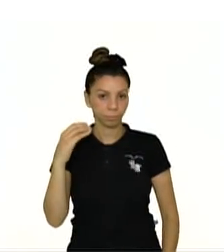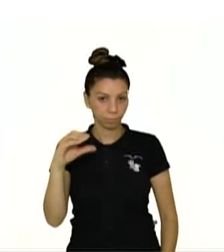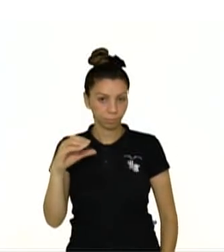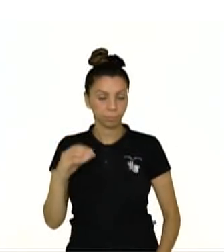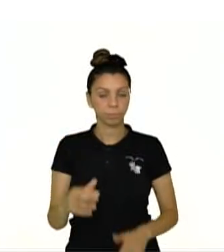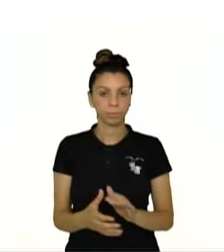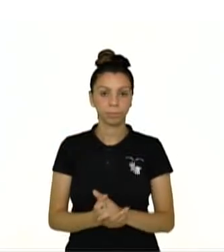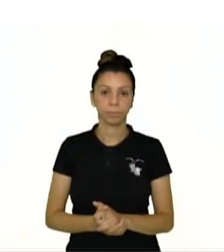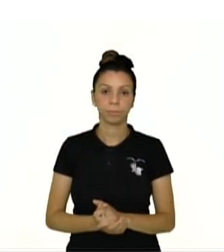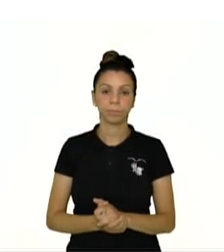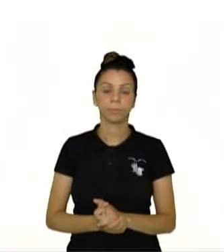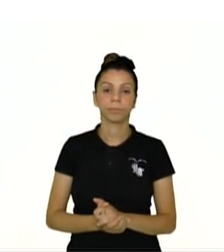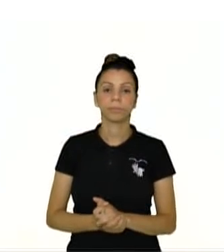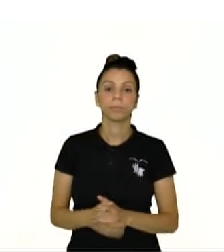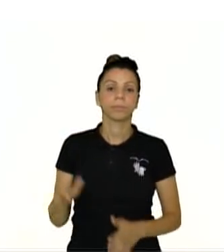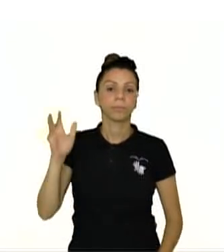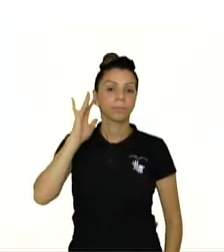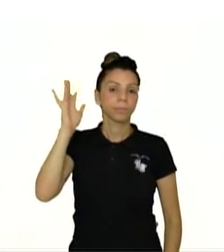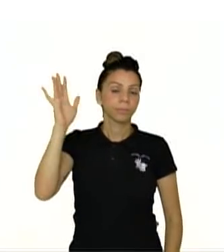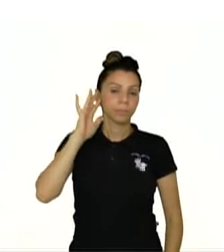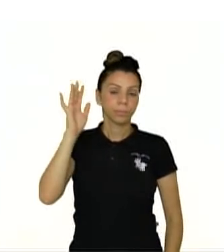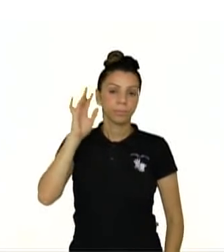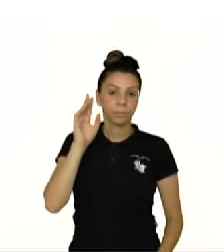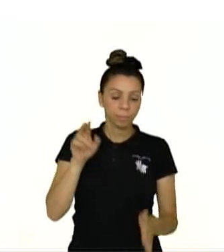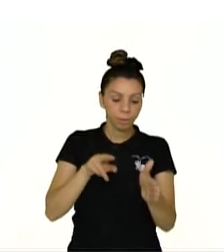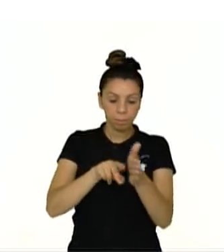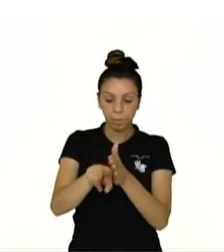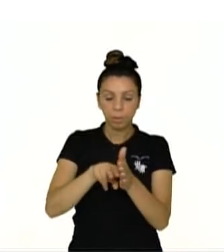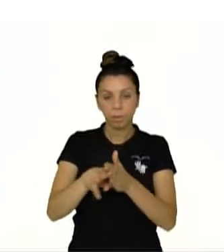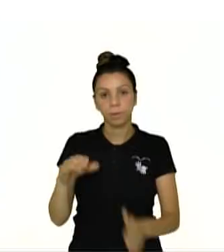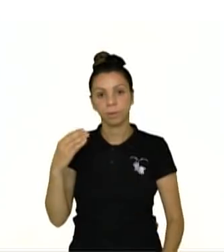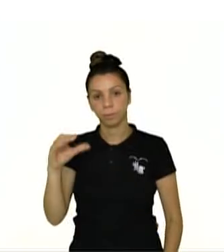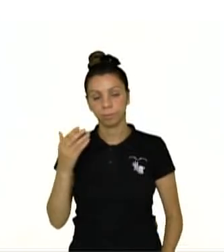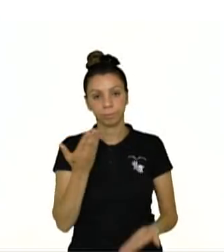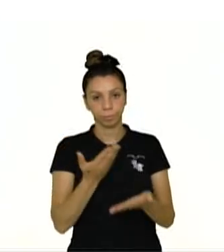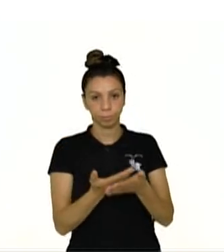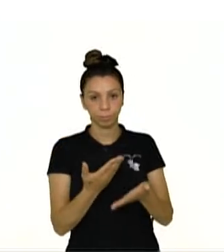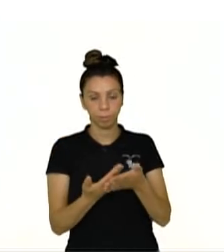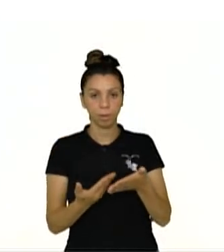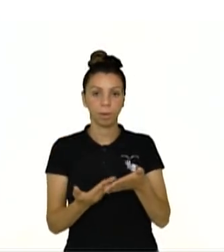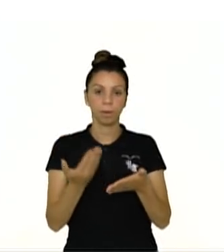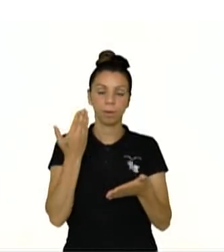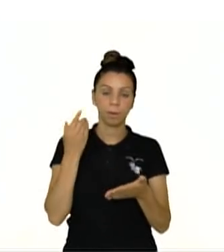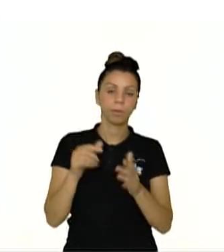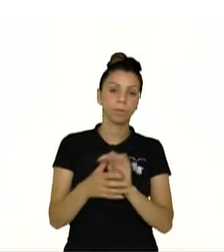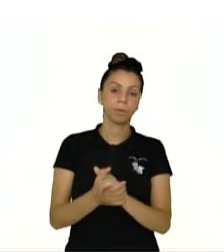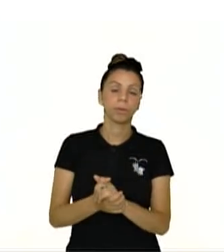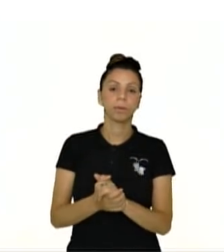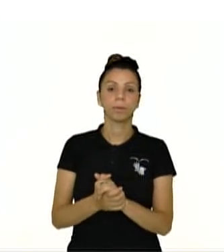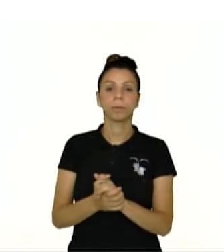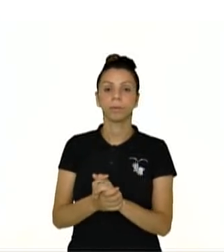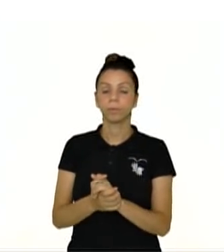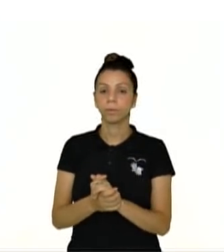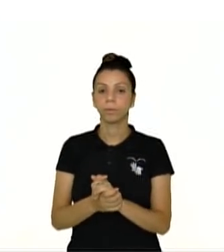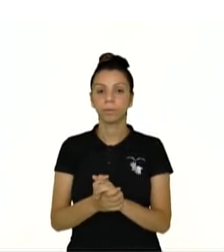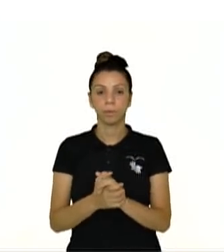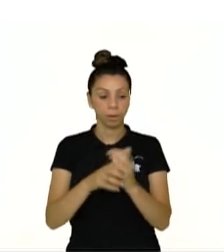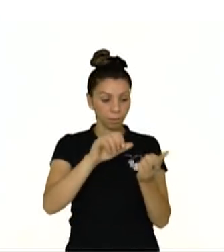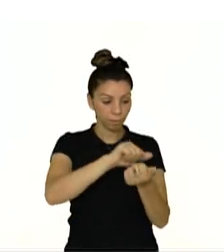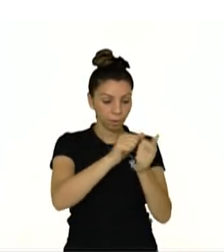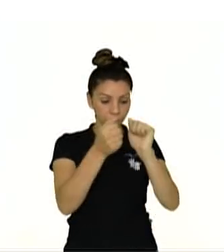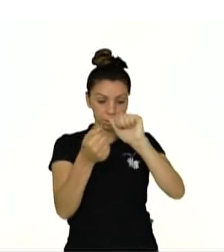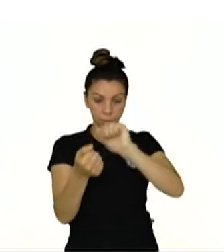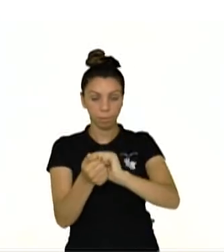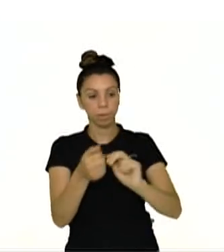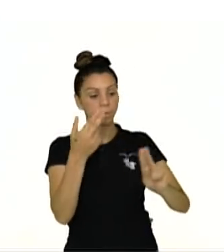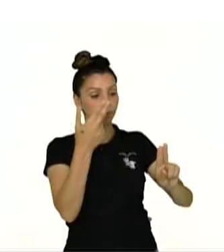e essa teoria biológica científica que nós estudamos na aula anterior, ela foi apropriada, ela foi